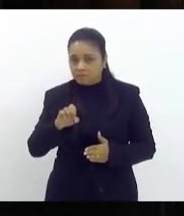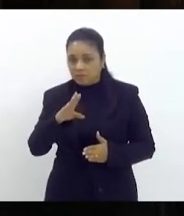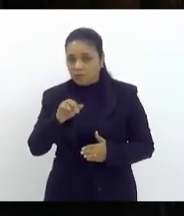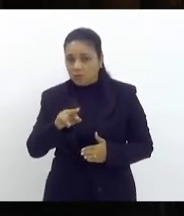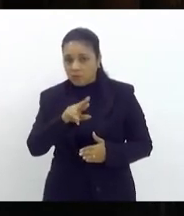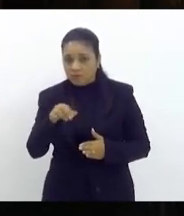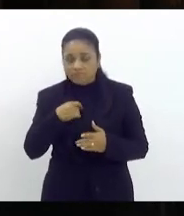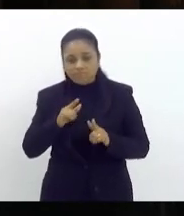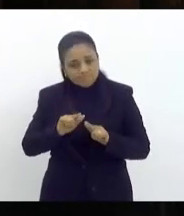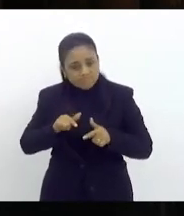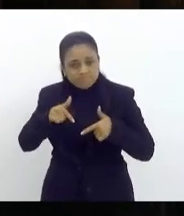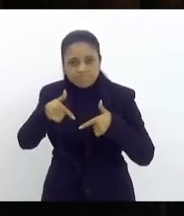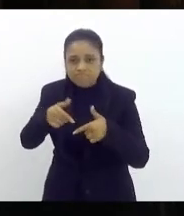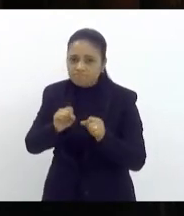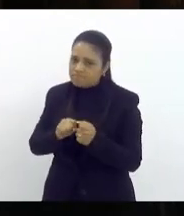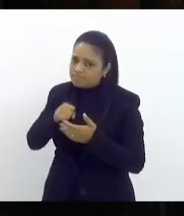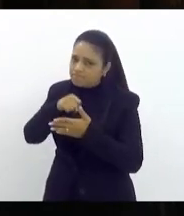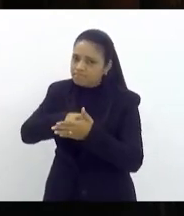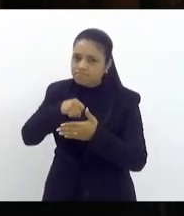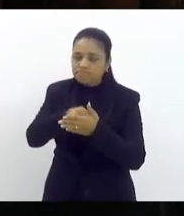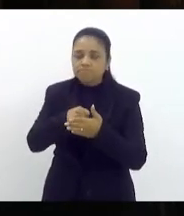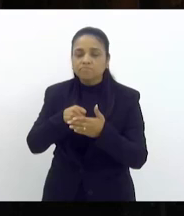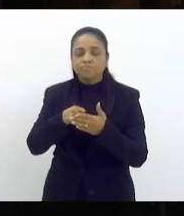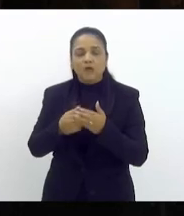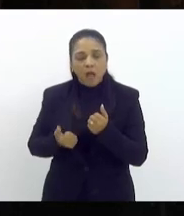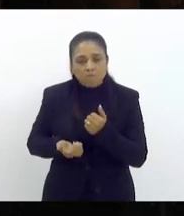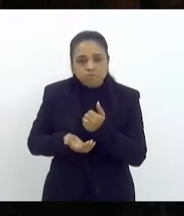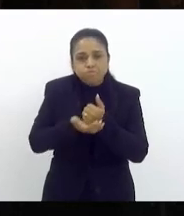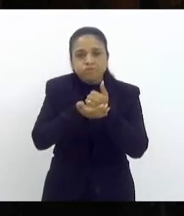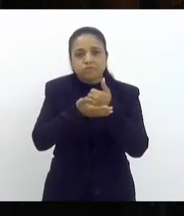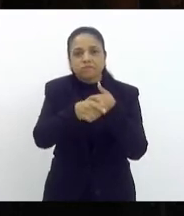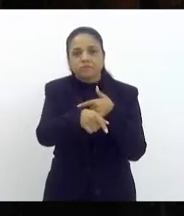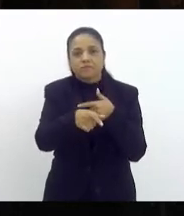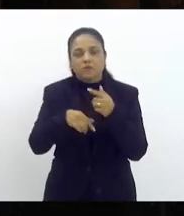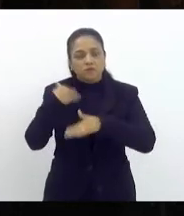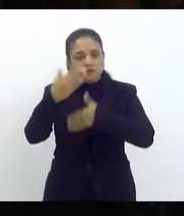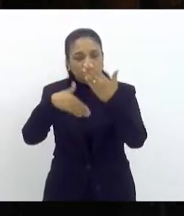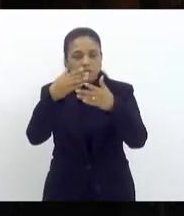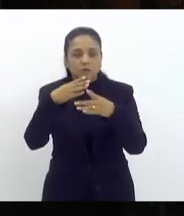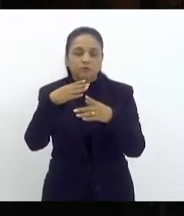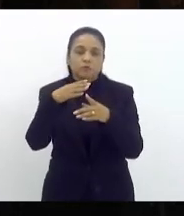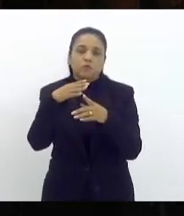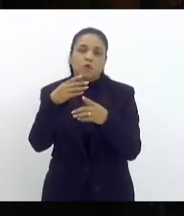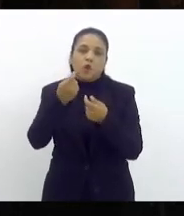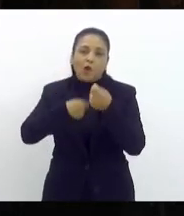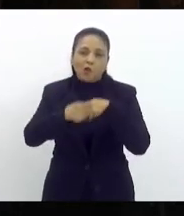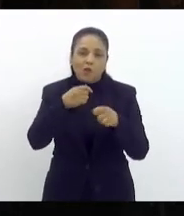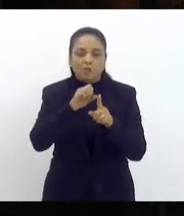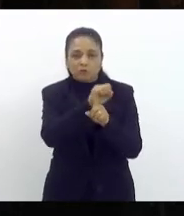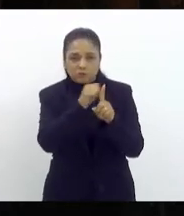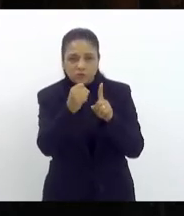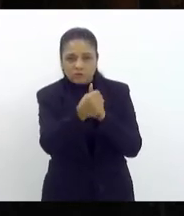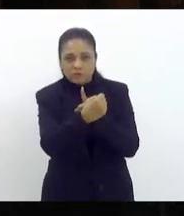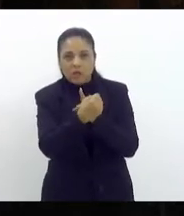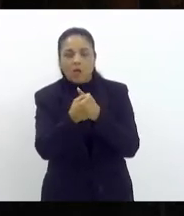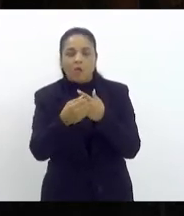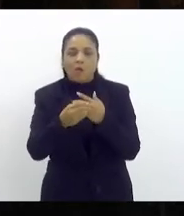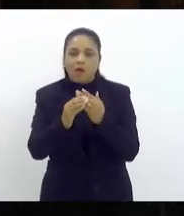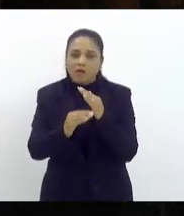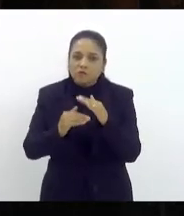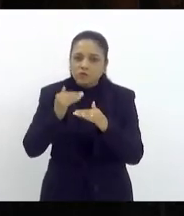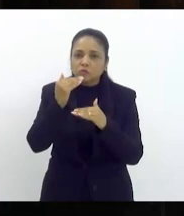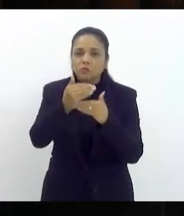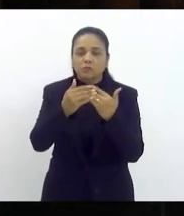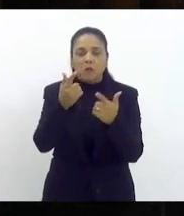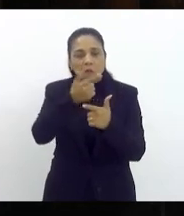em colaborar com a sustentabilidade fiscal do Rio o desenvolvimento econômico e social a superação das mazelas do estado junto